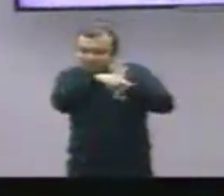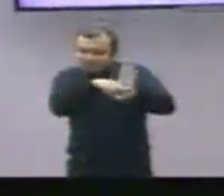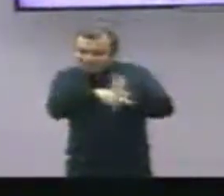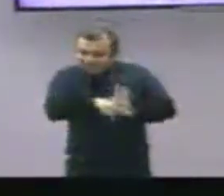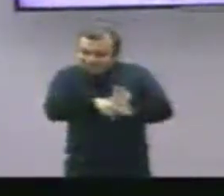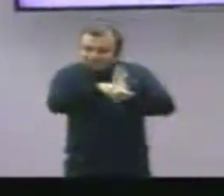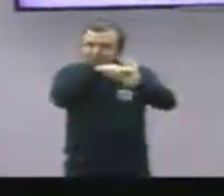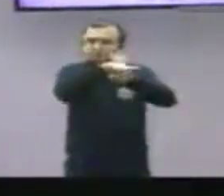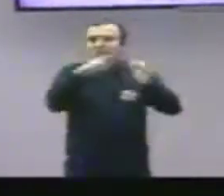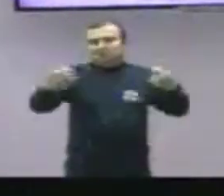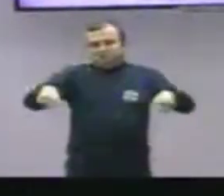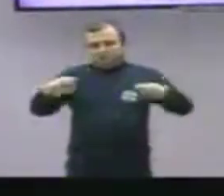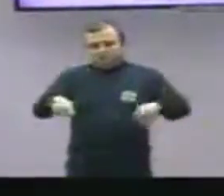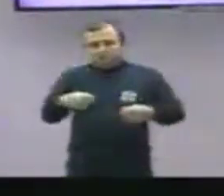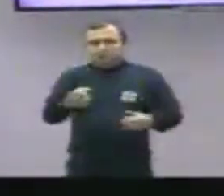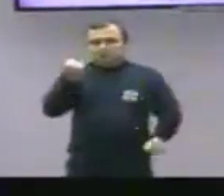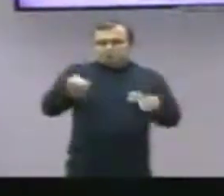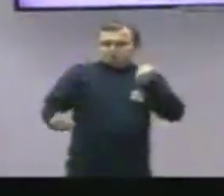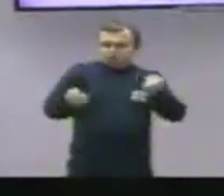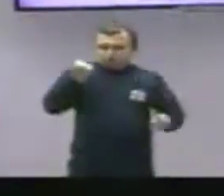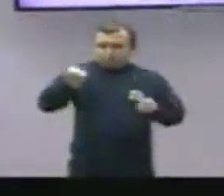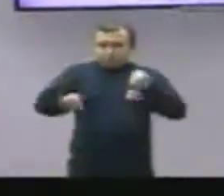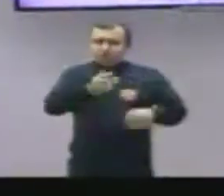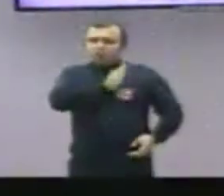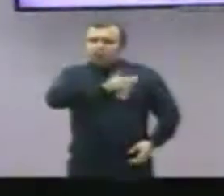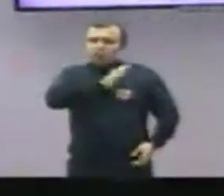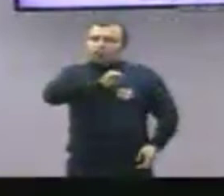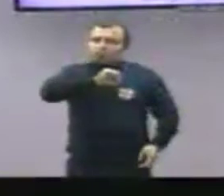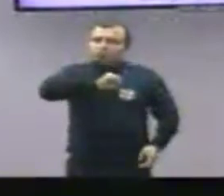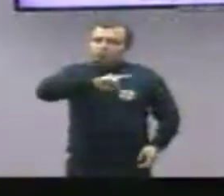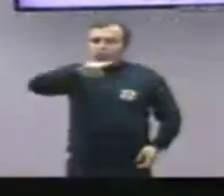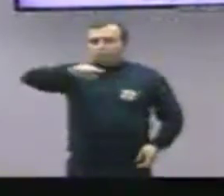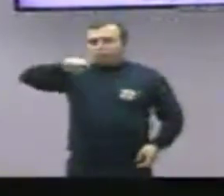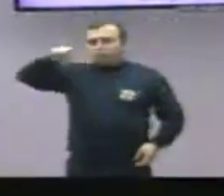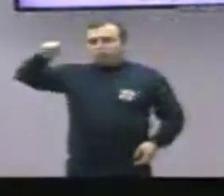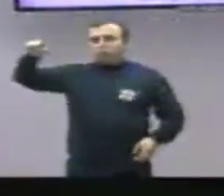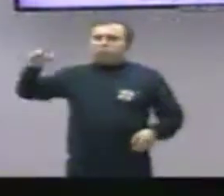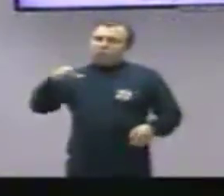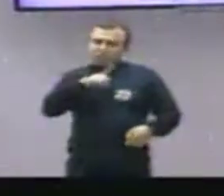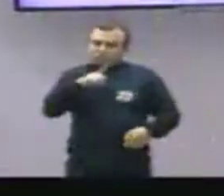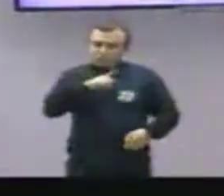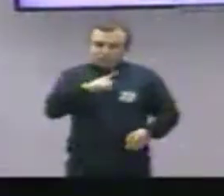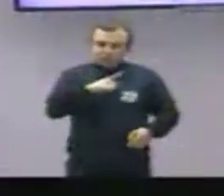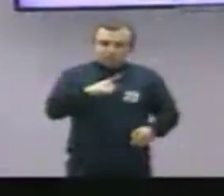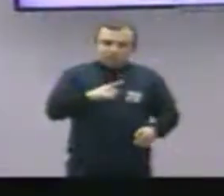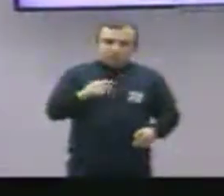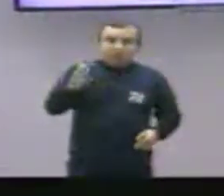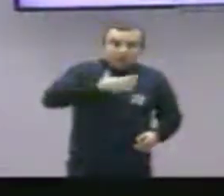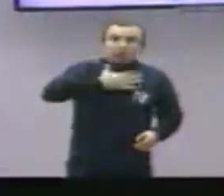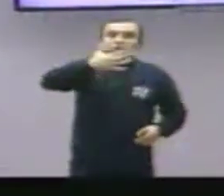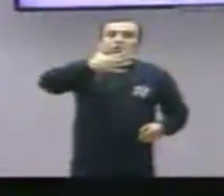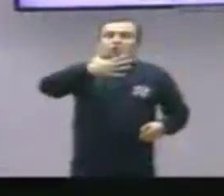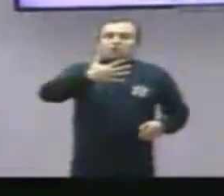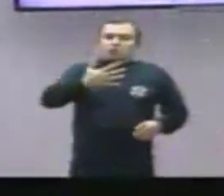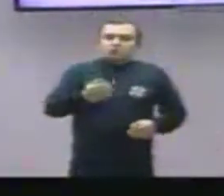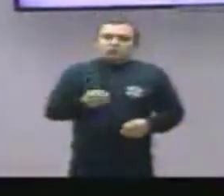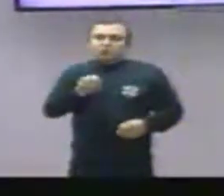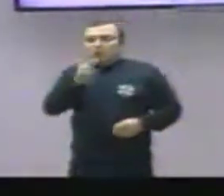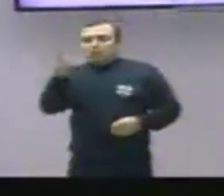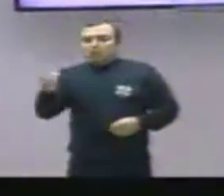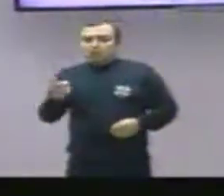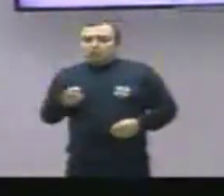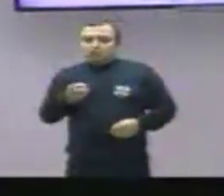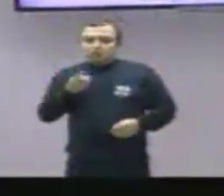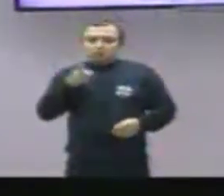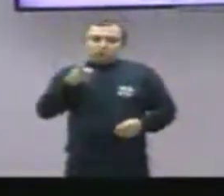né? A atividade física também causa elevação da frequência cardíaca. Se você levar um susto, por exemplo, ou se